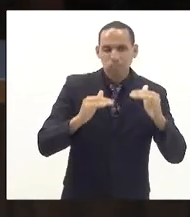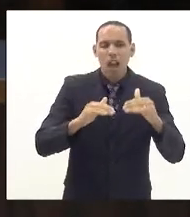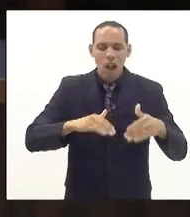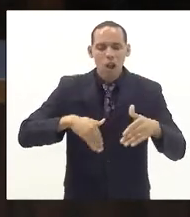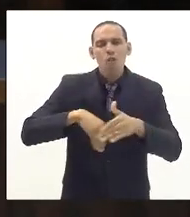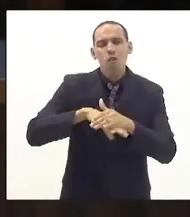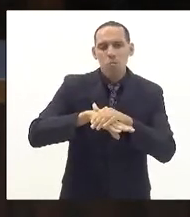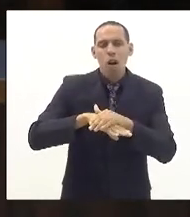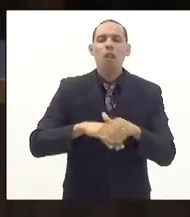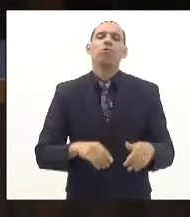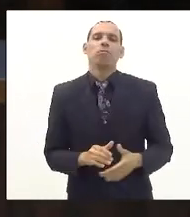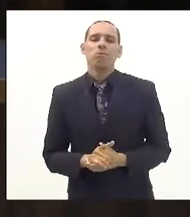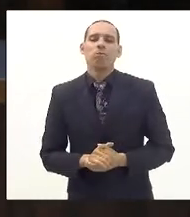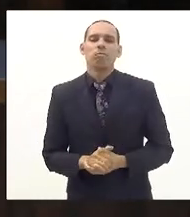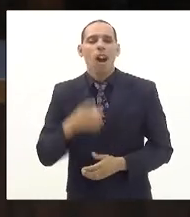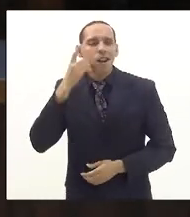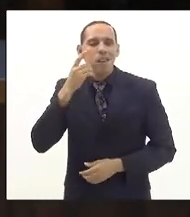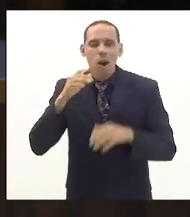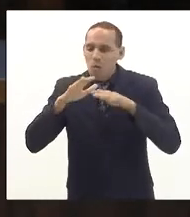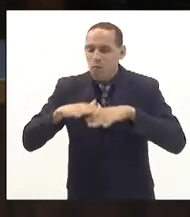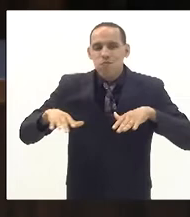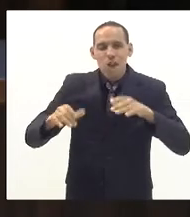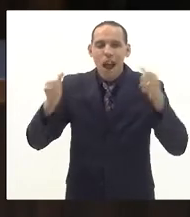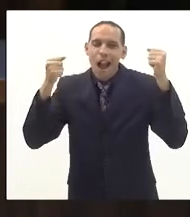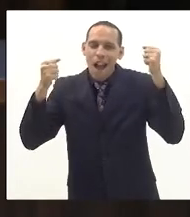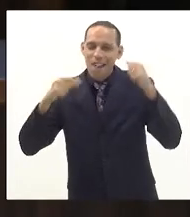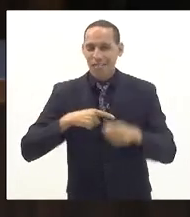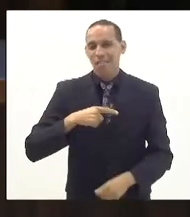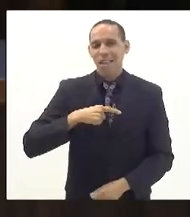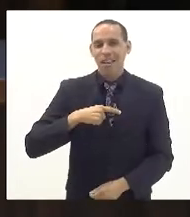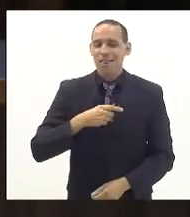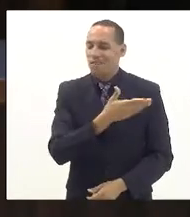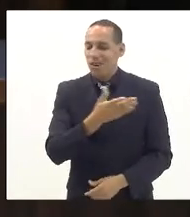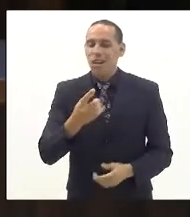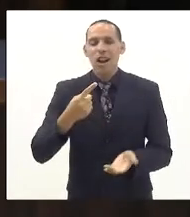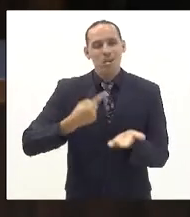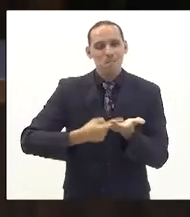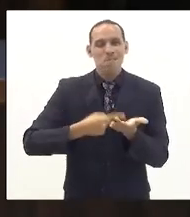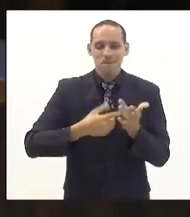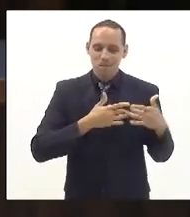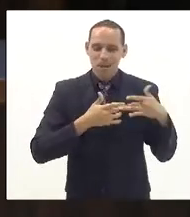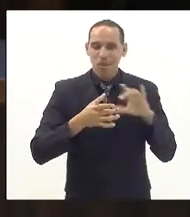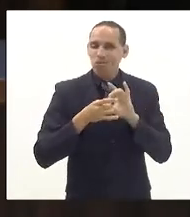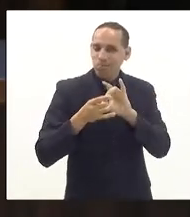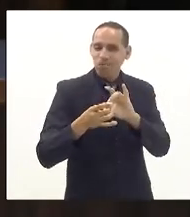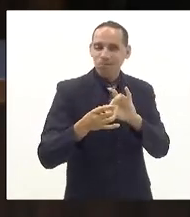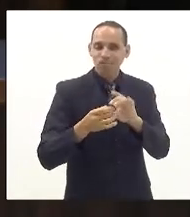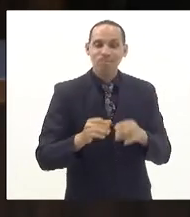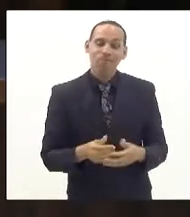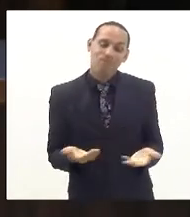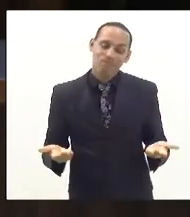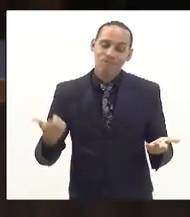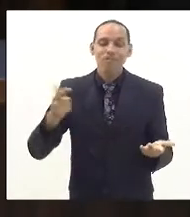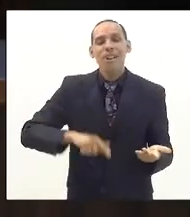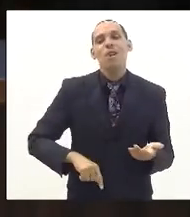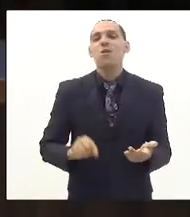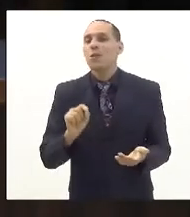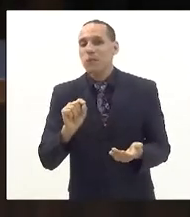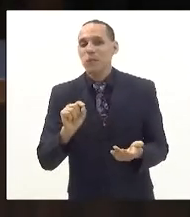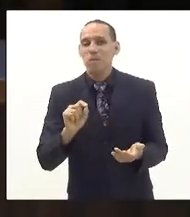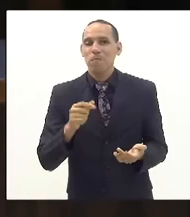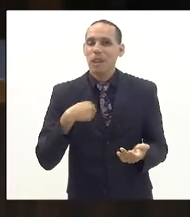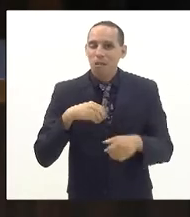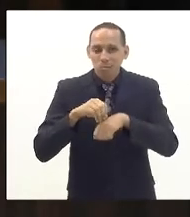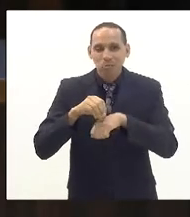futebol, todos os deputados aqui têm as suas torcidas, e vocês podem contar conosco para isso. No mais, eu quero deixar